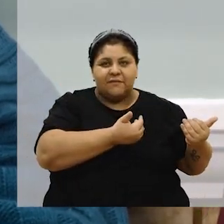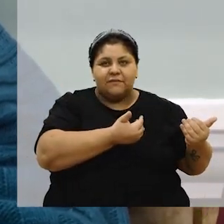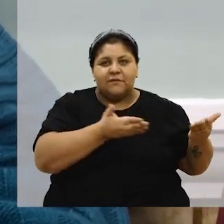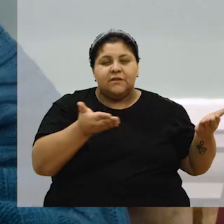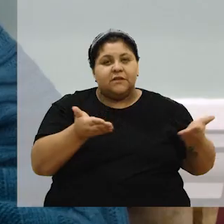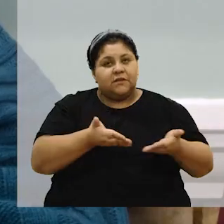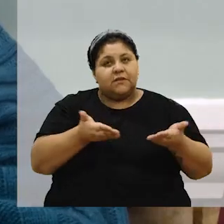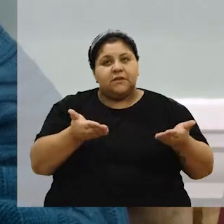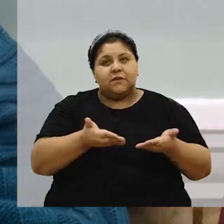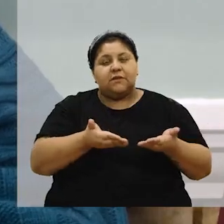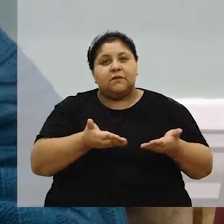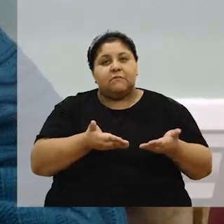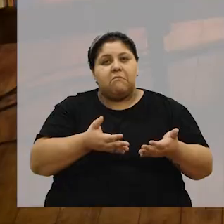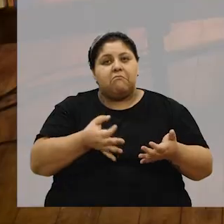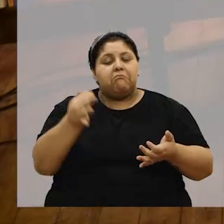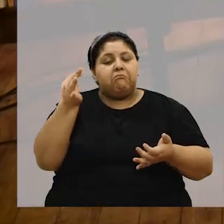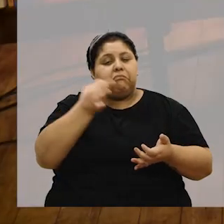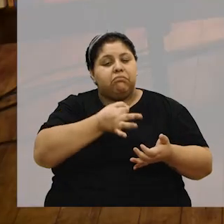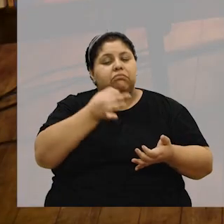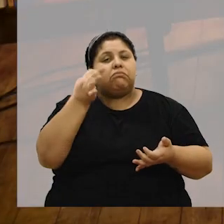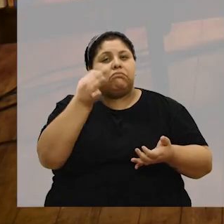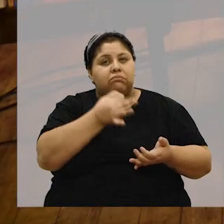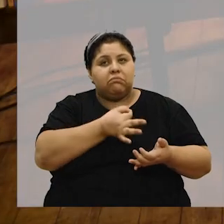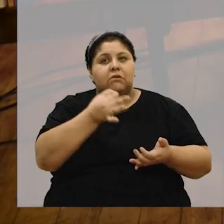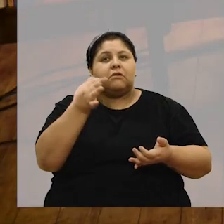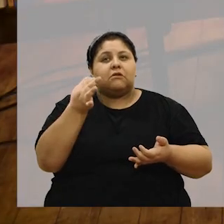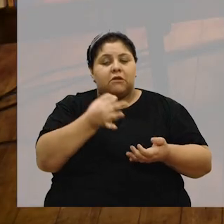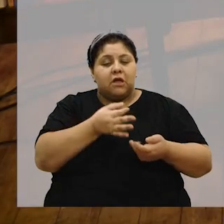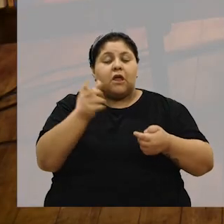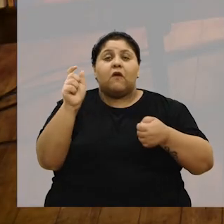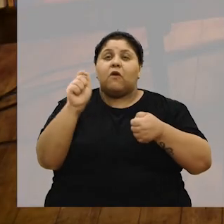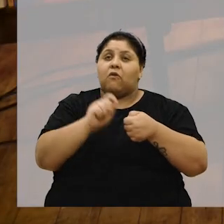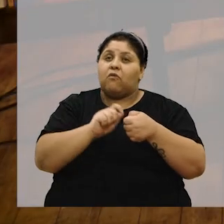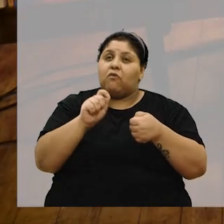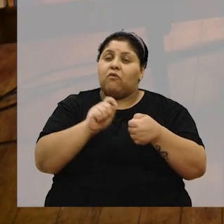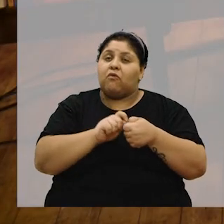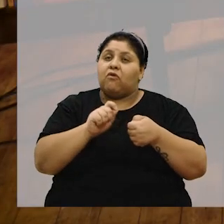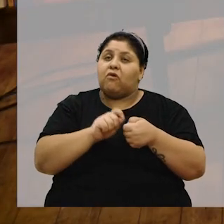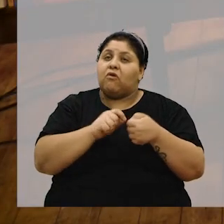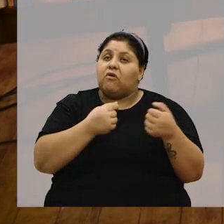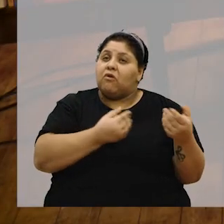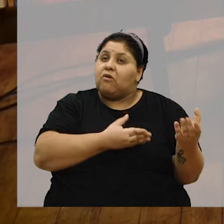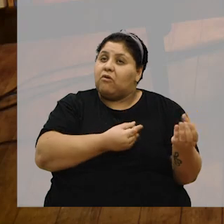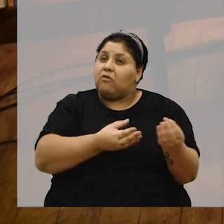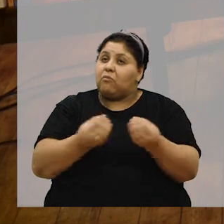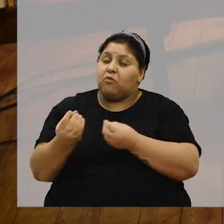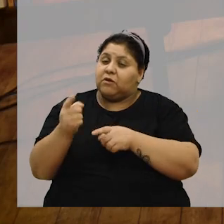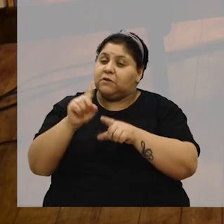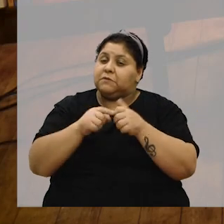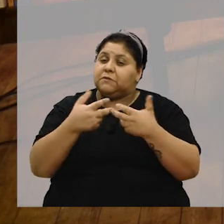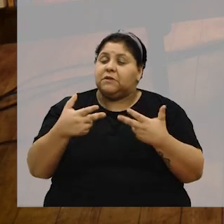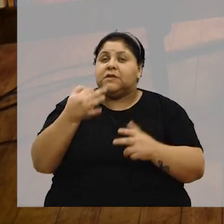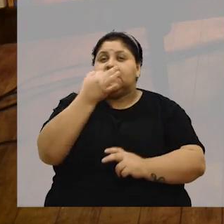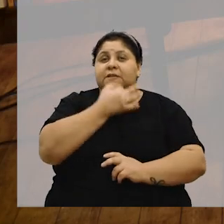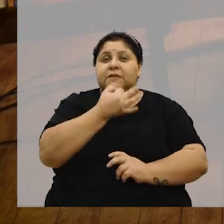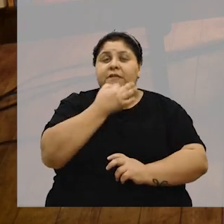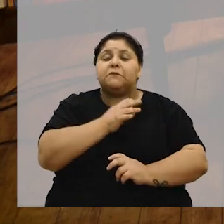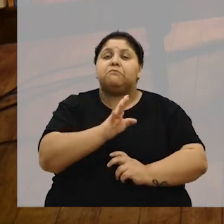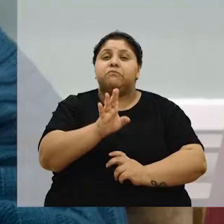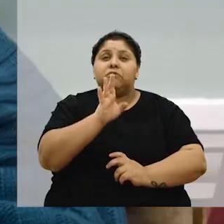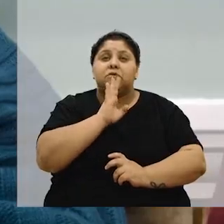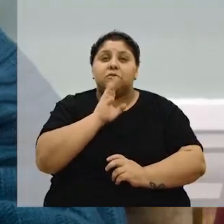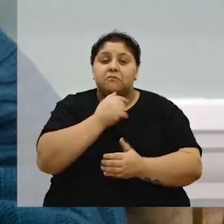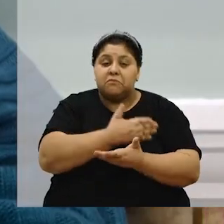aí, nós temos jovens brilhantes, e eles vão fazer muitas coisas. Caxias